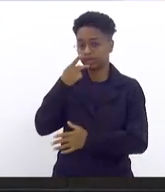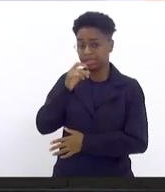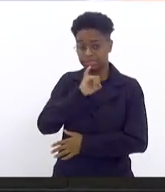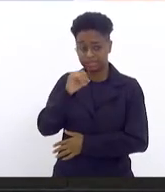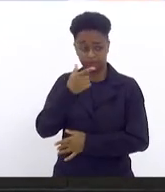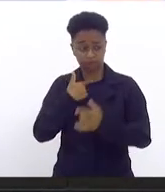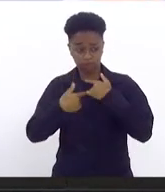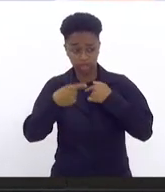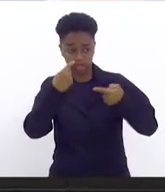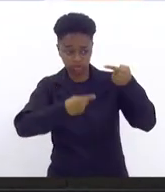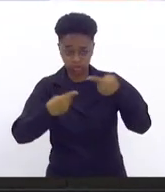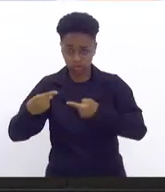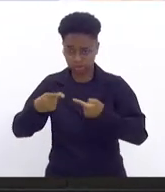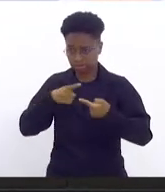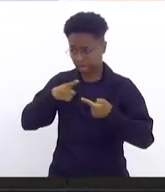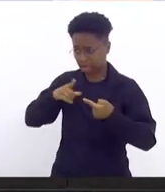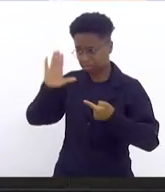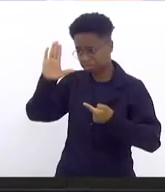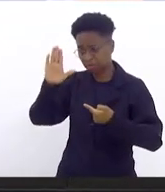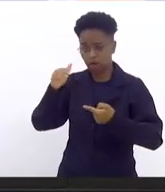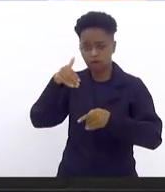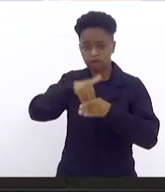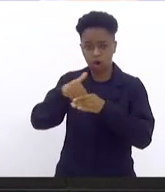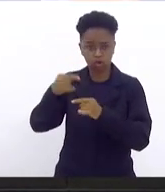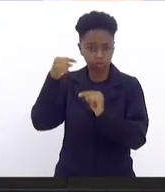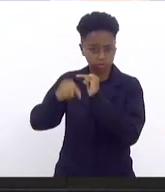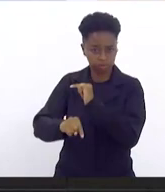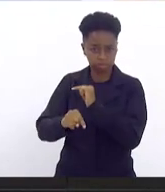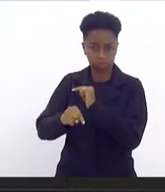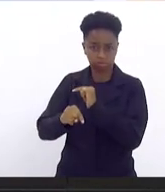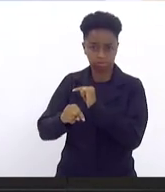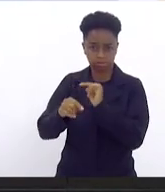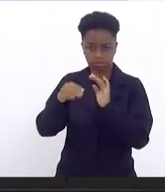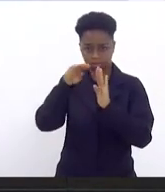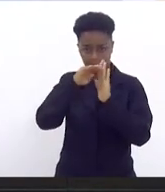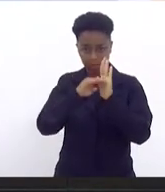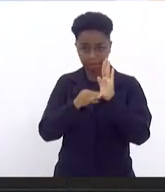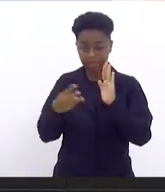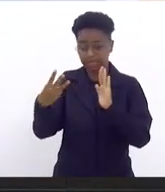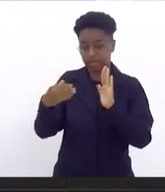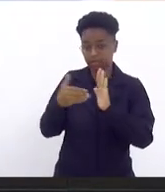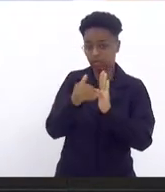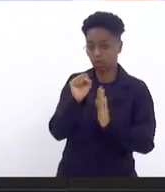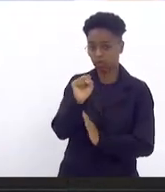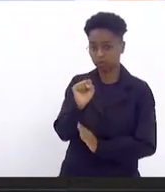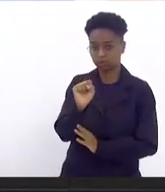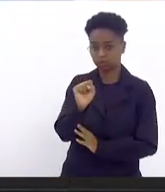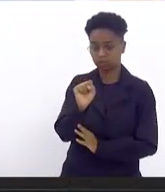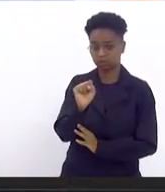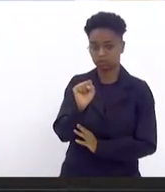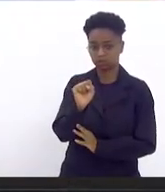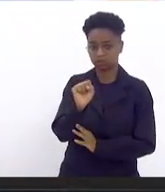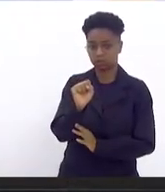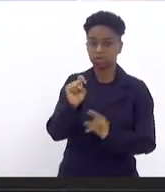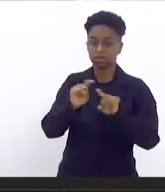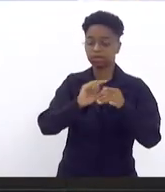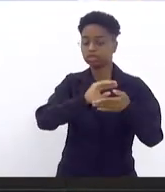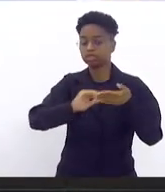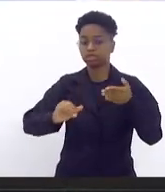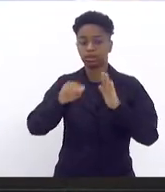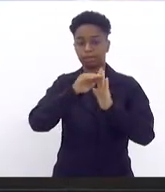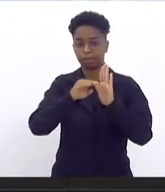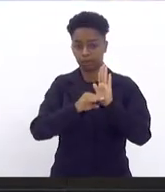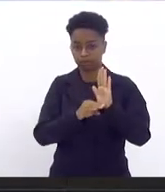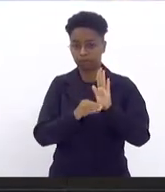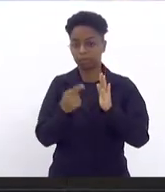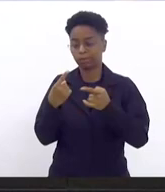a discussão da matéria ou tenha algum voto divergente das matérias do 3 ao 8. E retirado de pauta também a